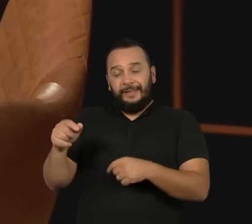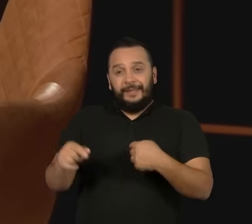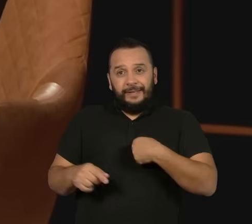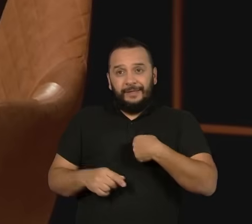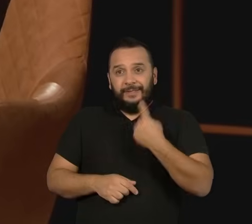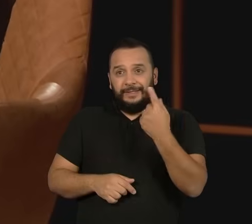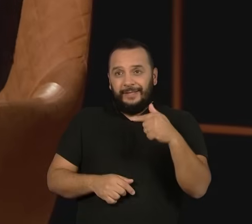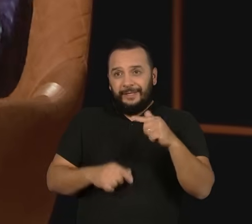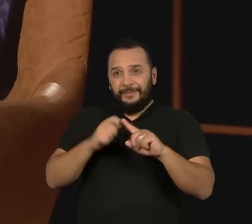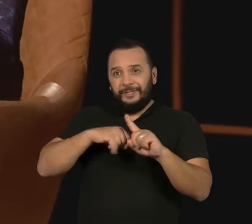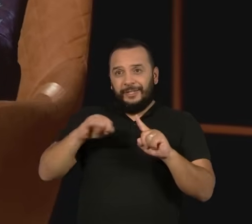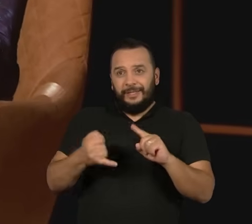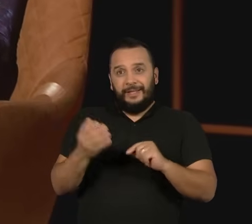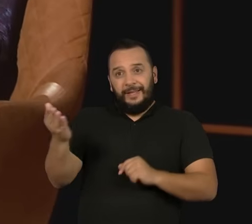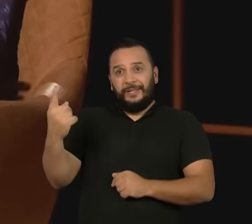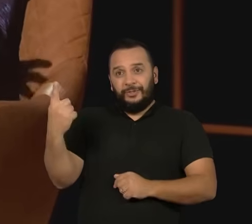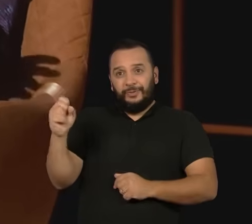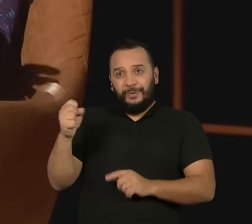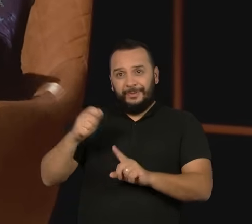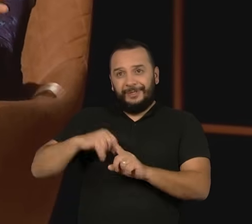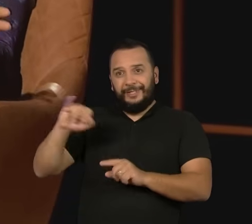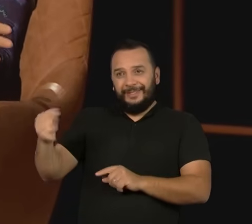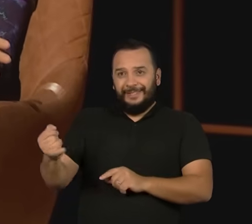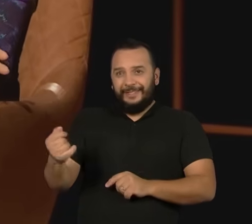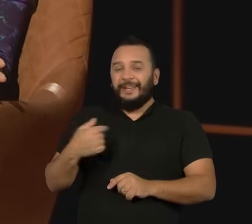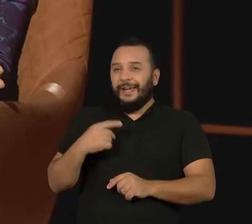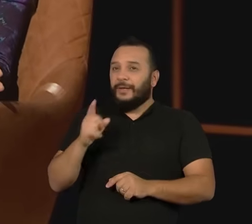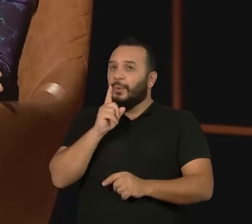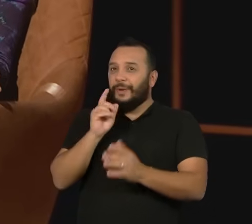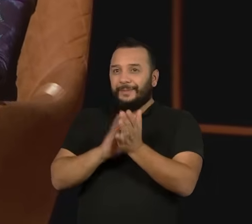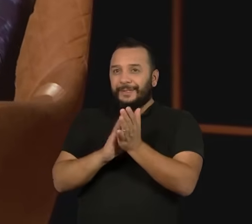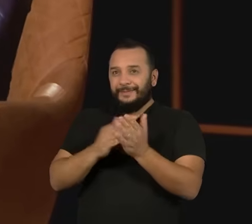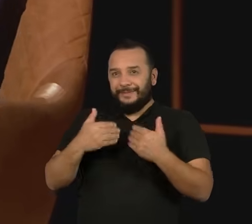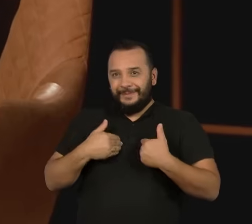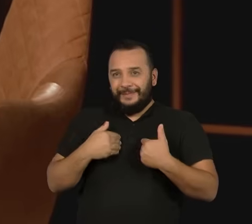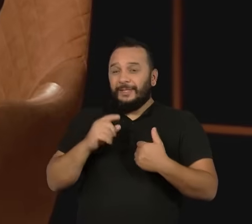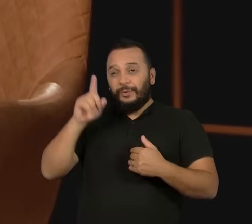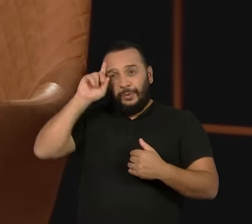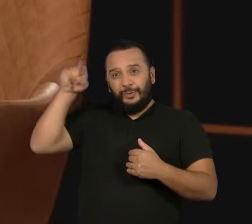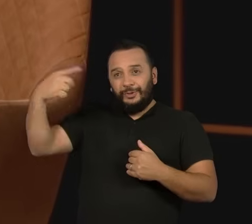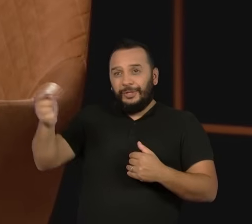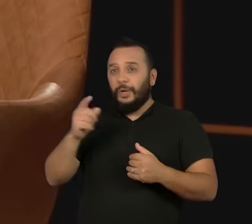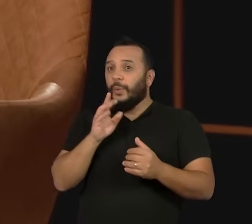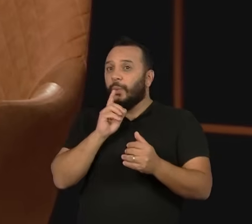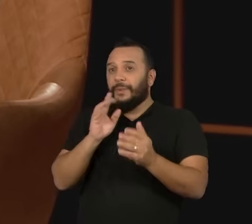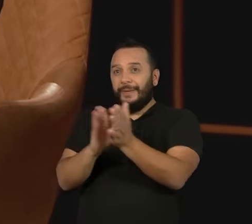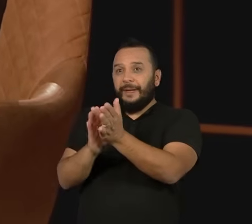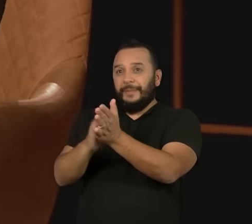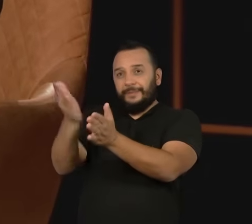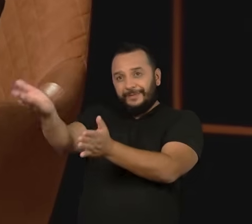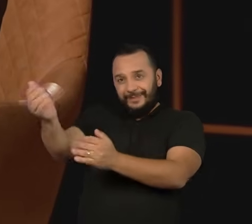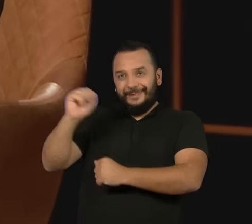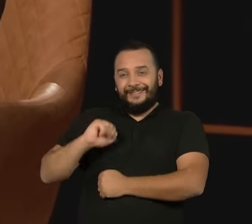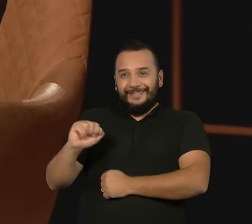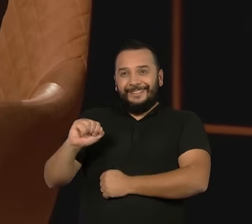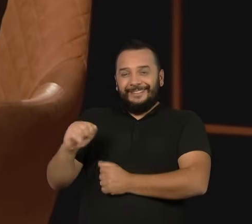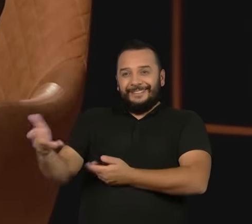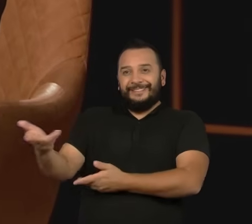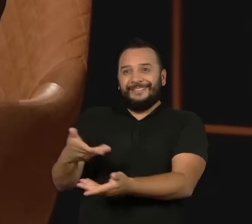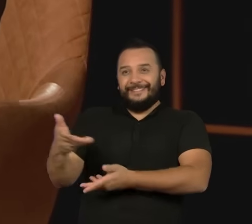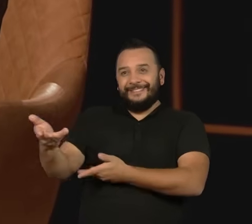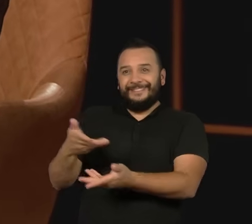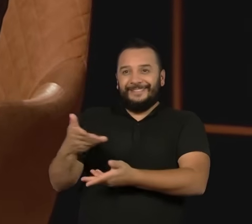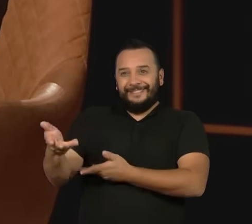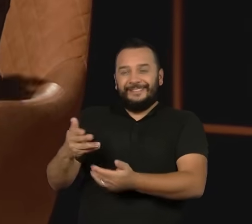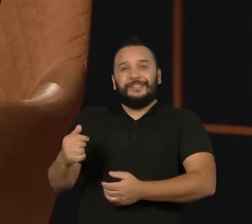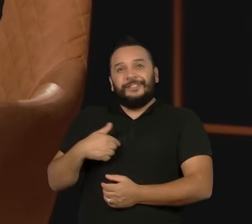do dia 18 de janeiro, então todo ano é isso. Todo ano ela me dá feliz aniversário num dia, no dia seguinte eu já... Aí, às vezes, quando a gente gosta de passar